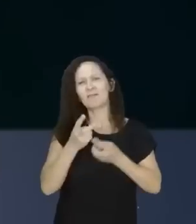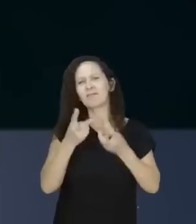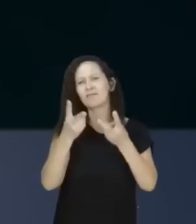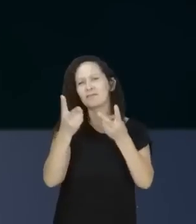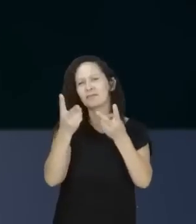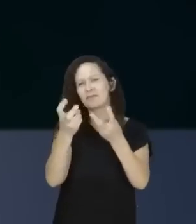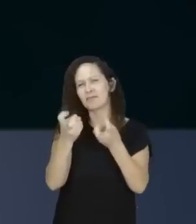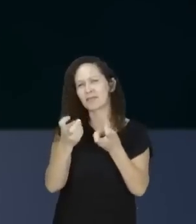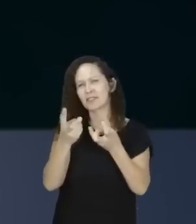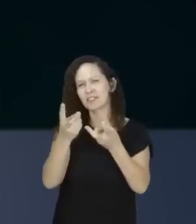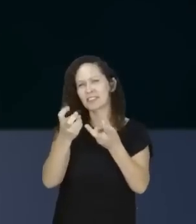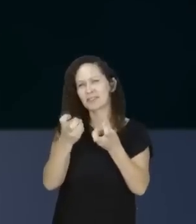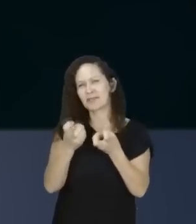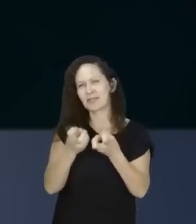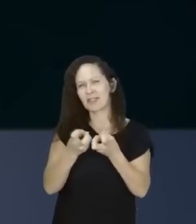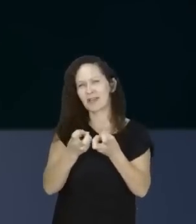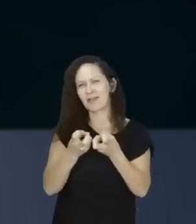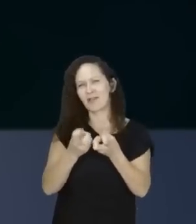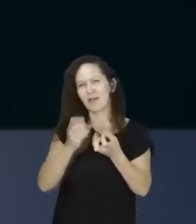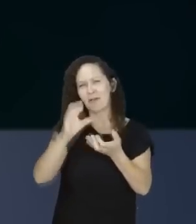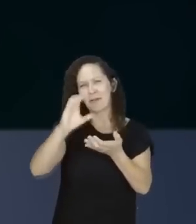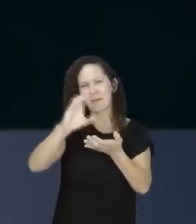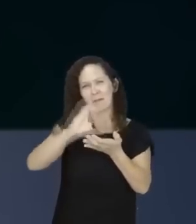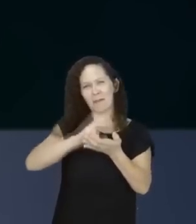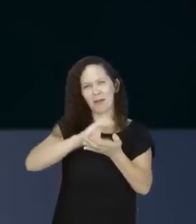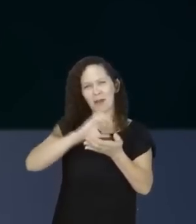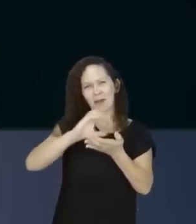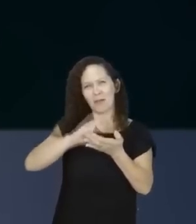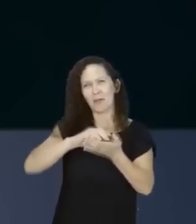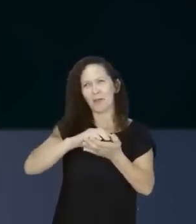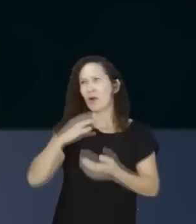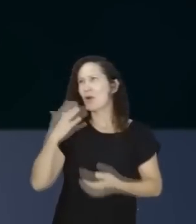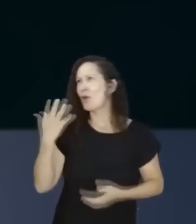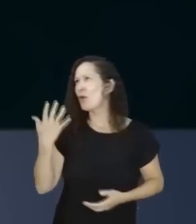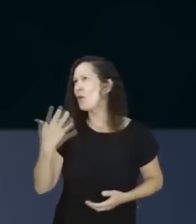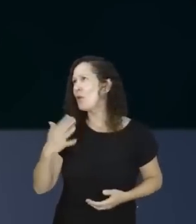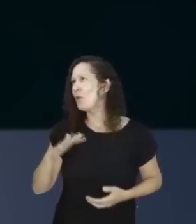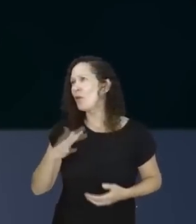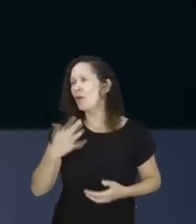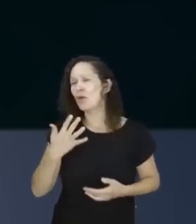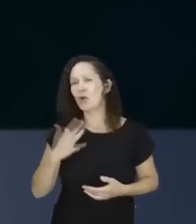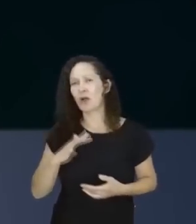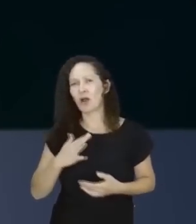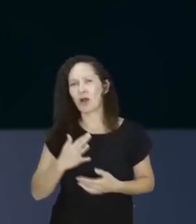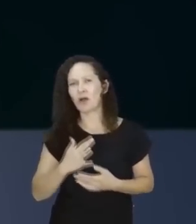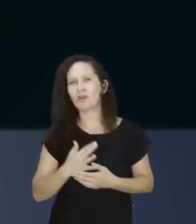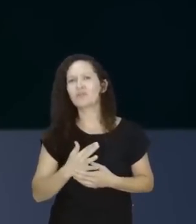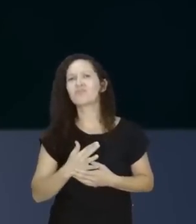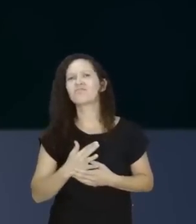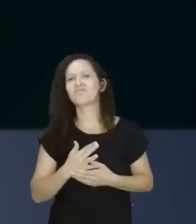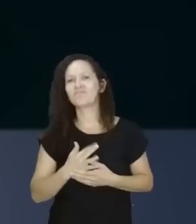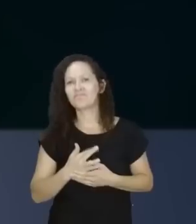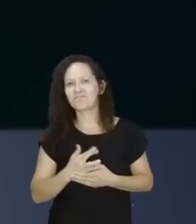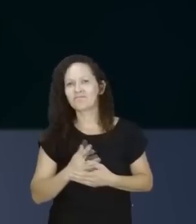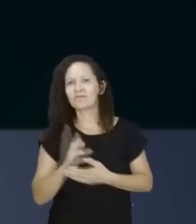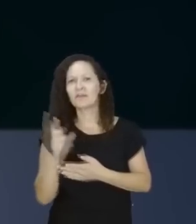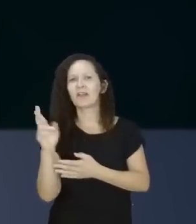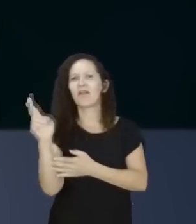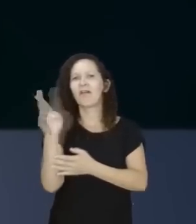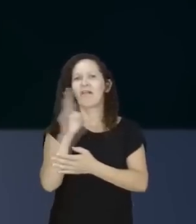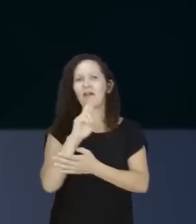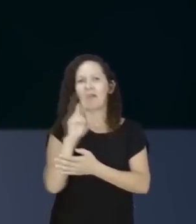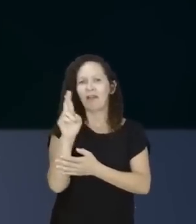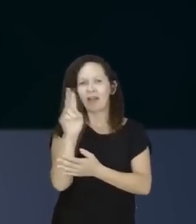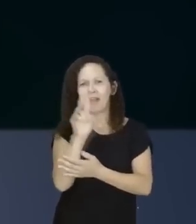entre as principais prioridades do Ministério da Fazenda A Dada ele estou a criação de um novo arcabouço fiscal e a reforma tributária